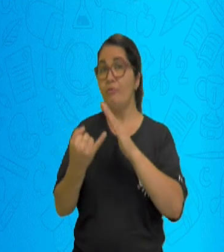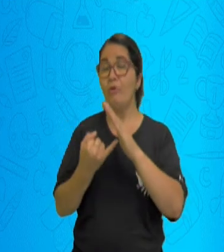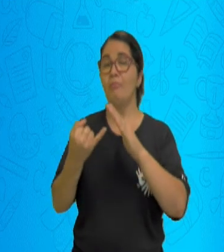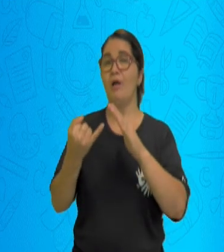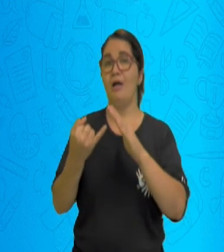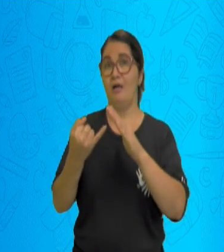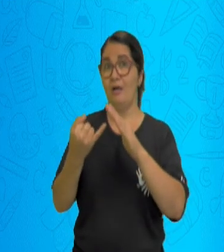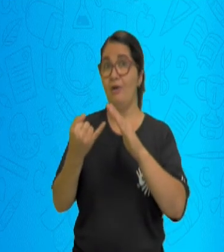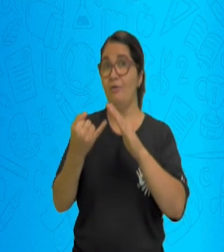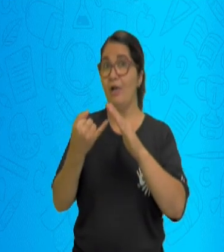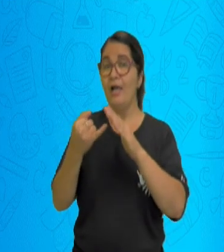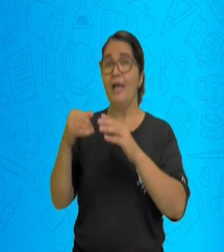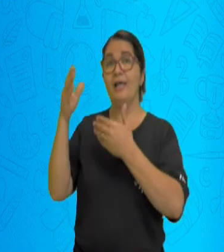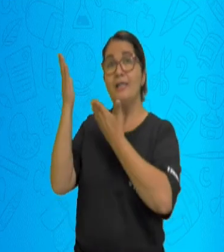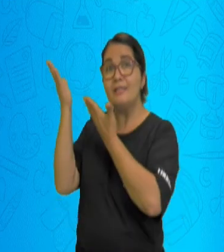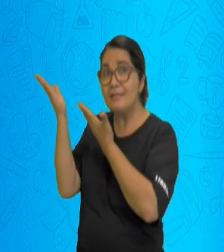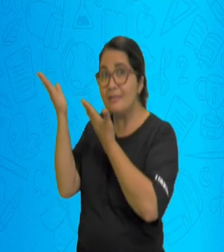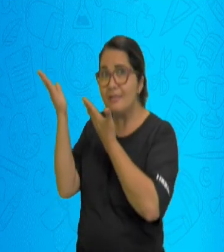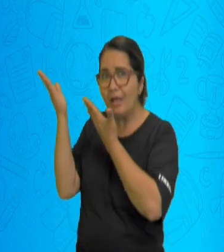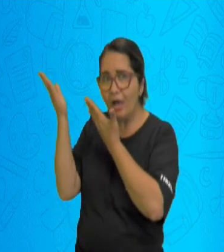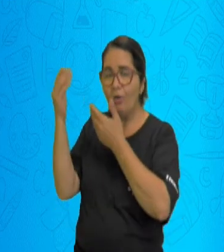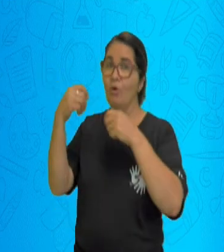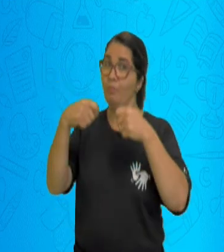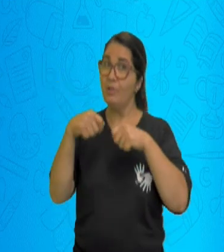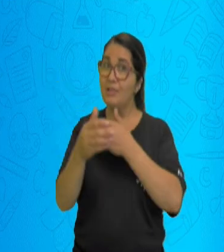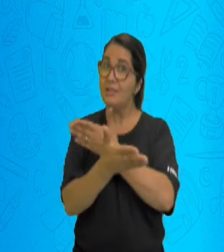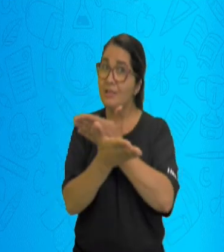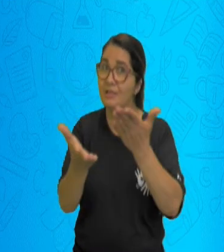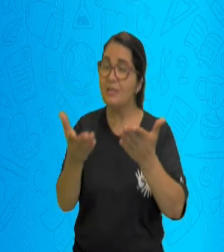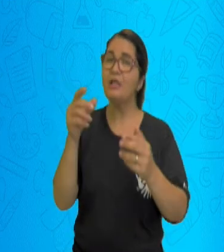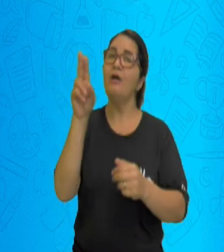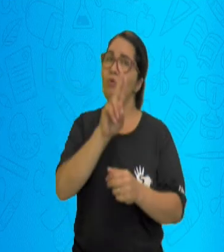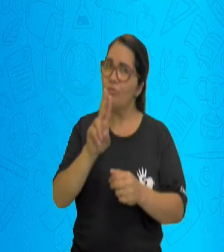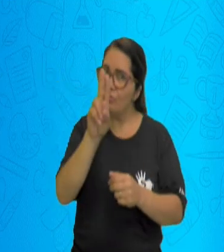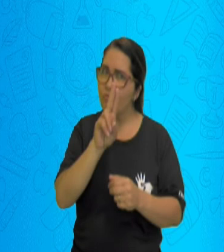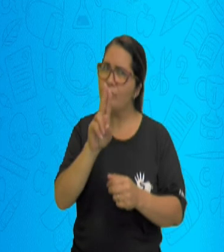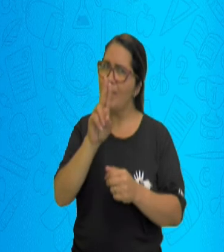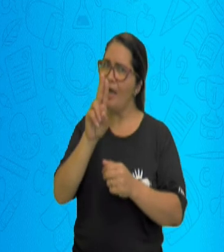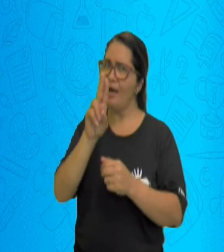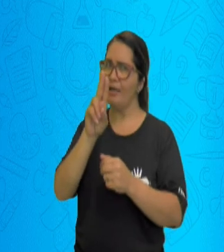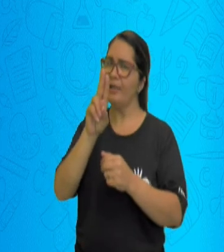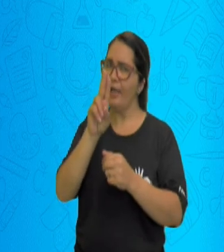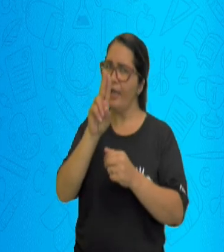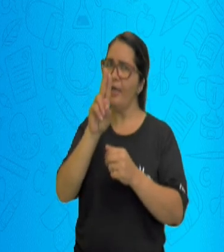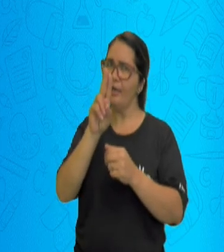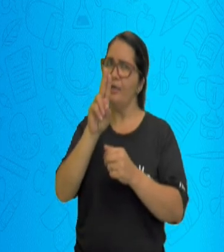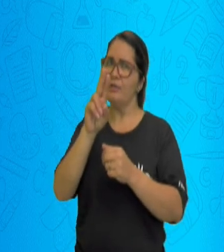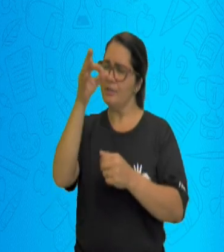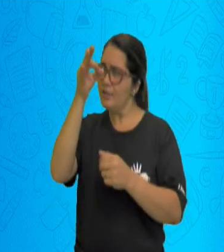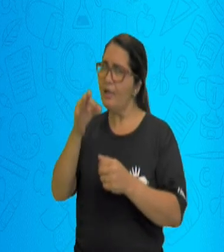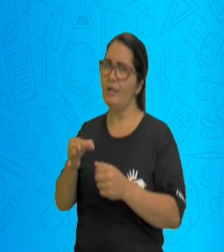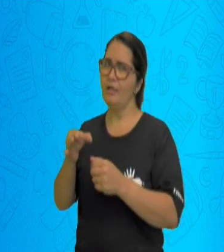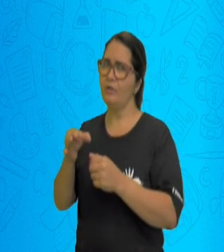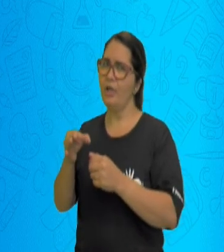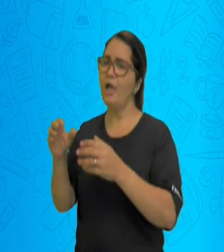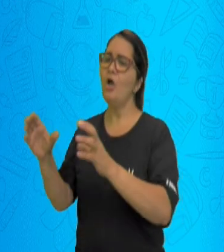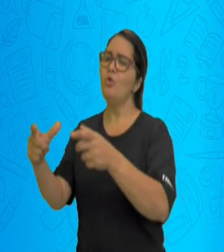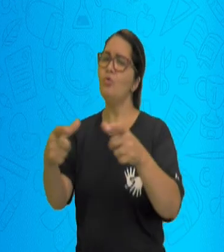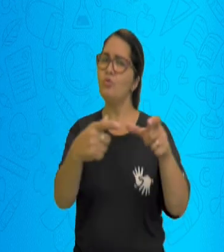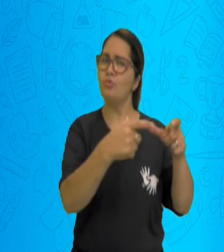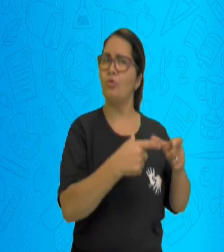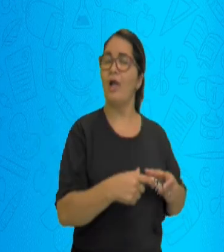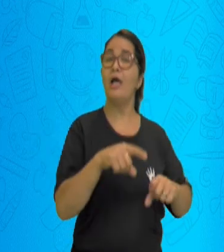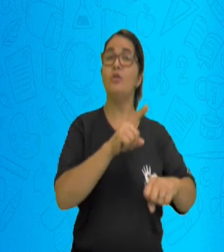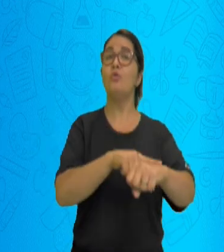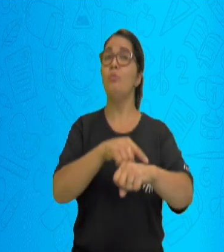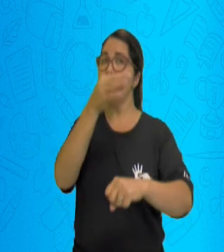estão disponíveis. Você precisa utilizar de maneira adequada, sabendo sempre o